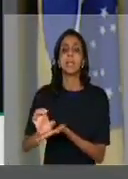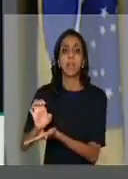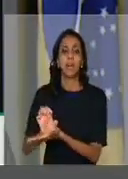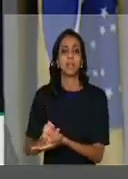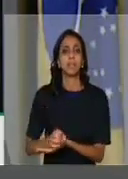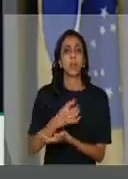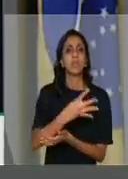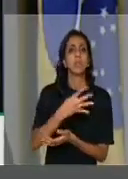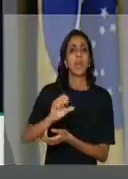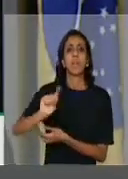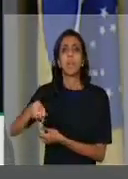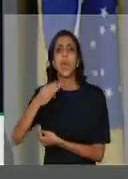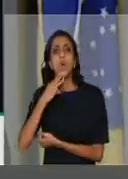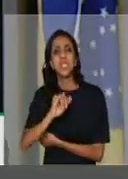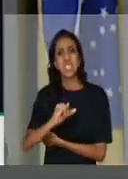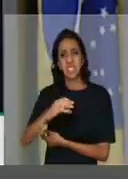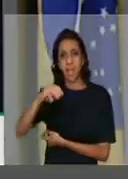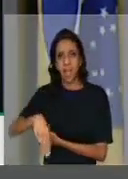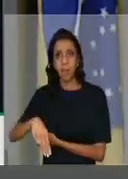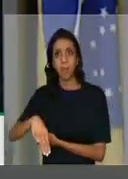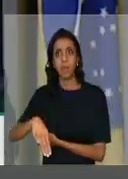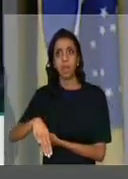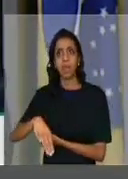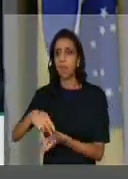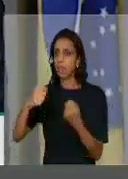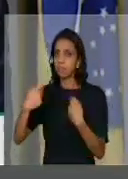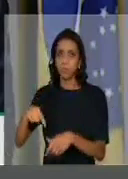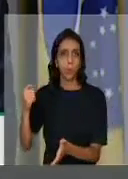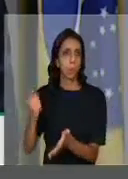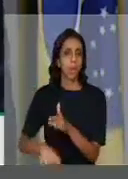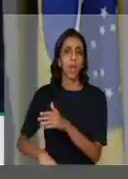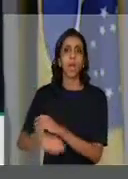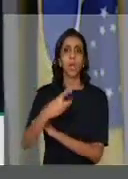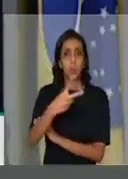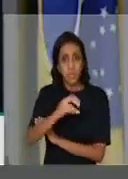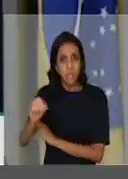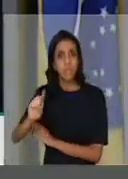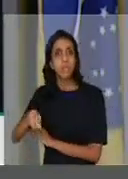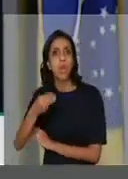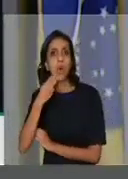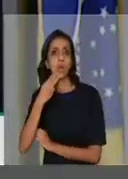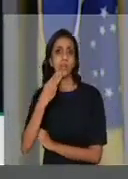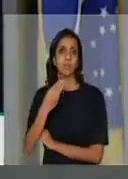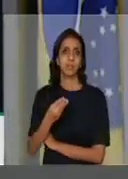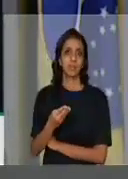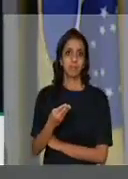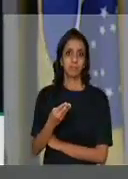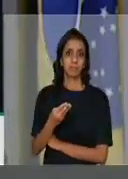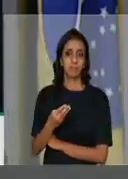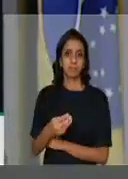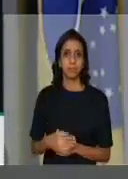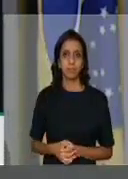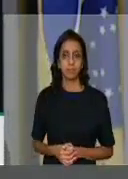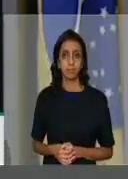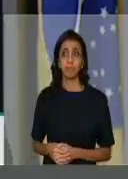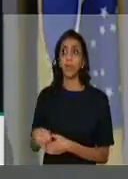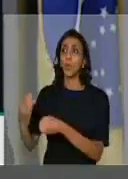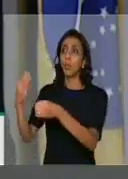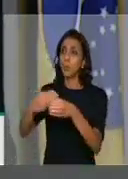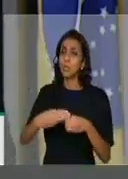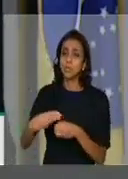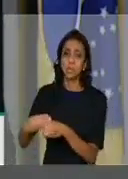arrecadam 440 bilhões de ICM renunciam 200 bilhões por ano com a guerra fiscal.